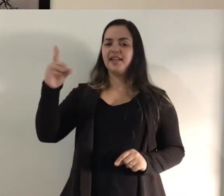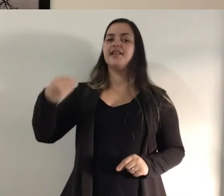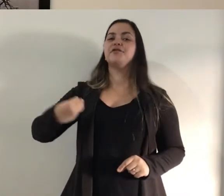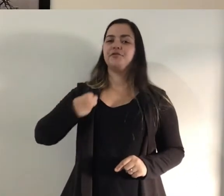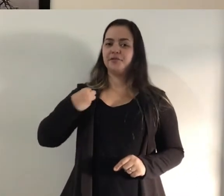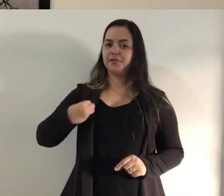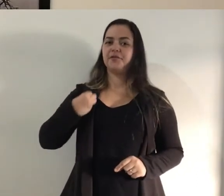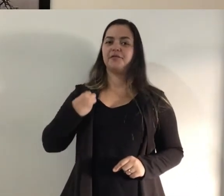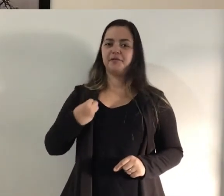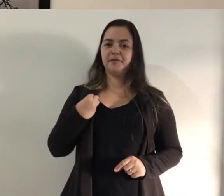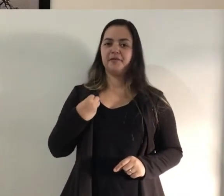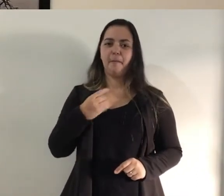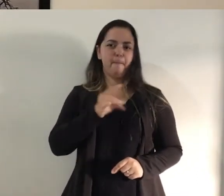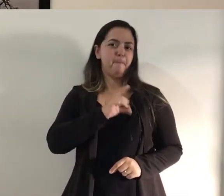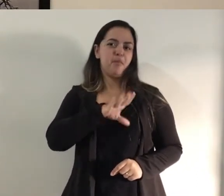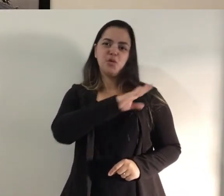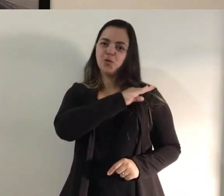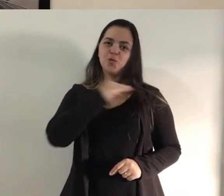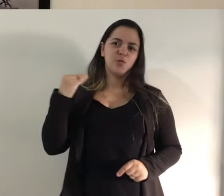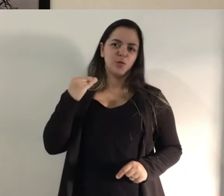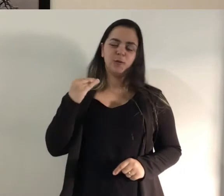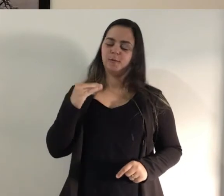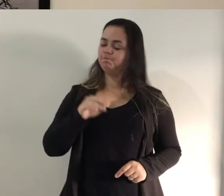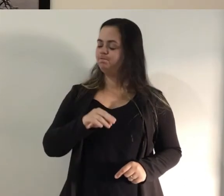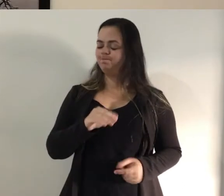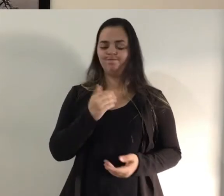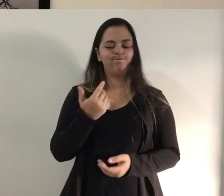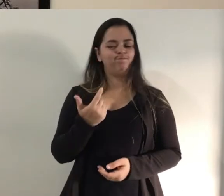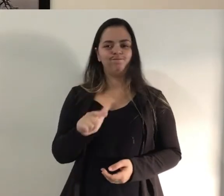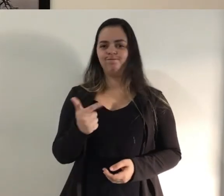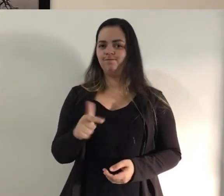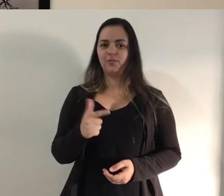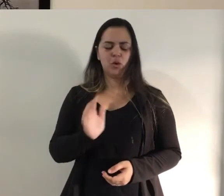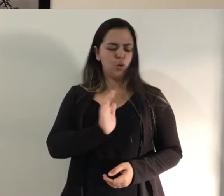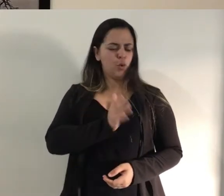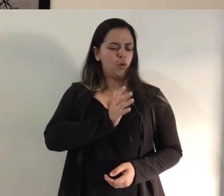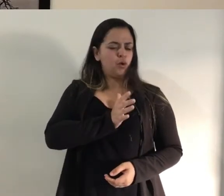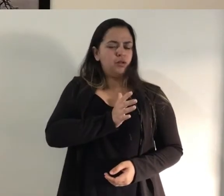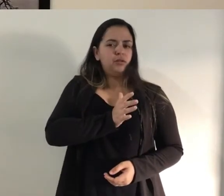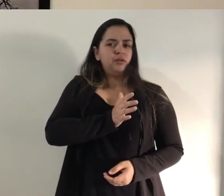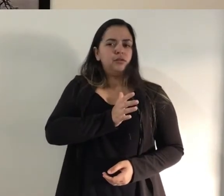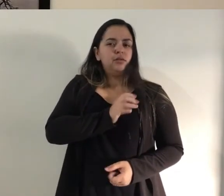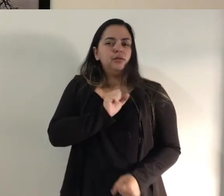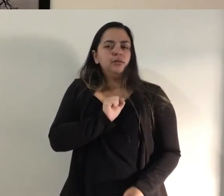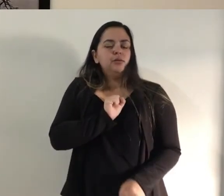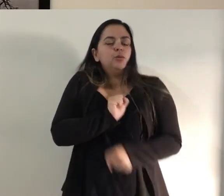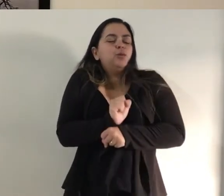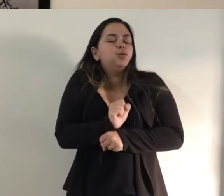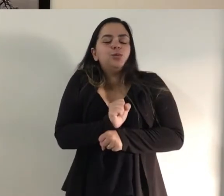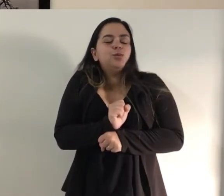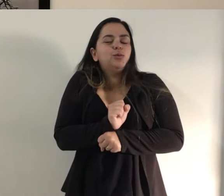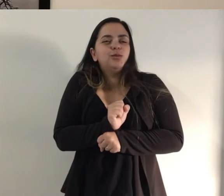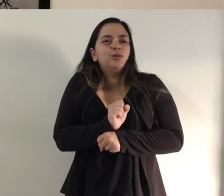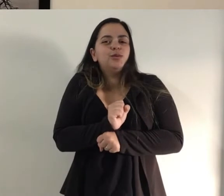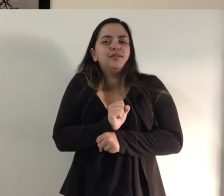morte. Nosso coração cheio de esperança, a ressurreição de Cristo, o fato